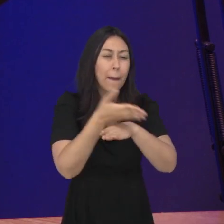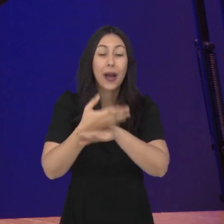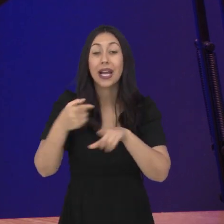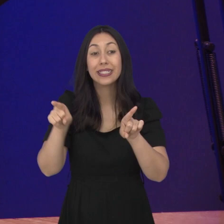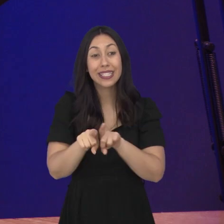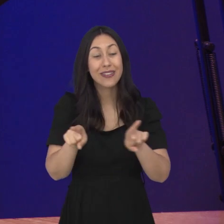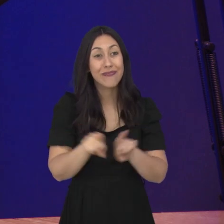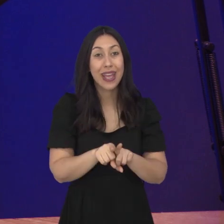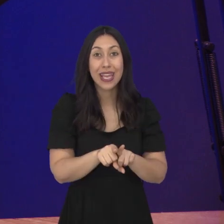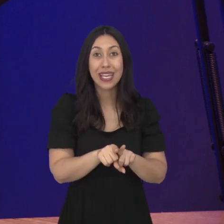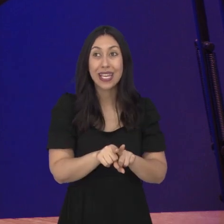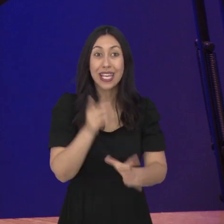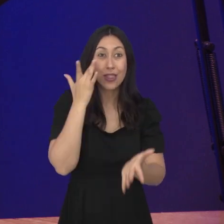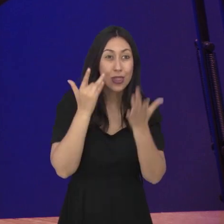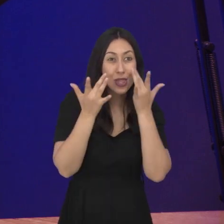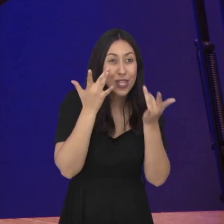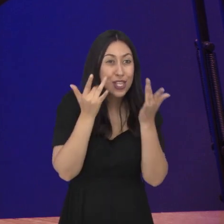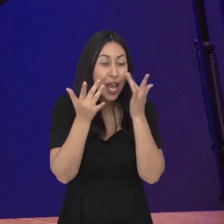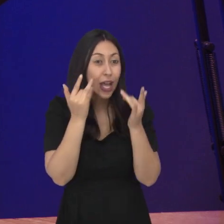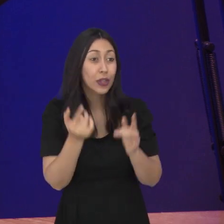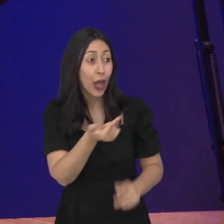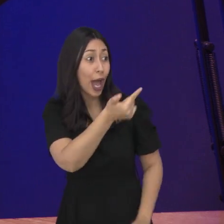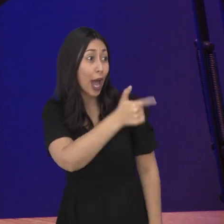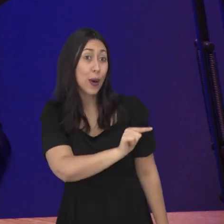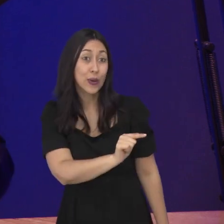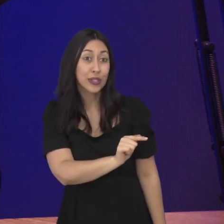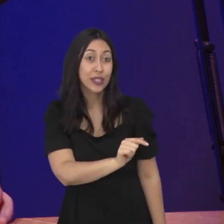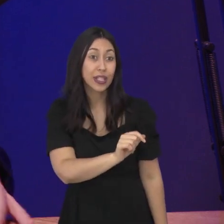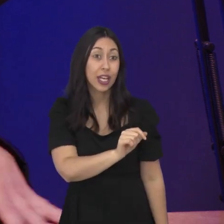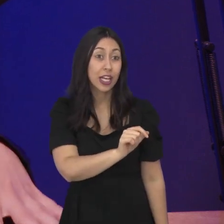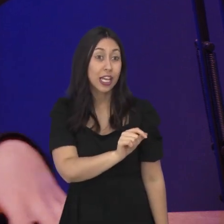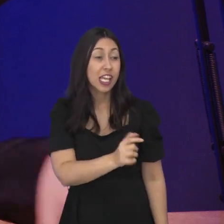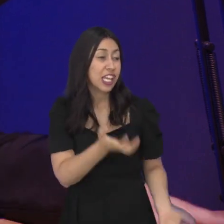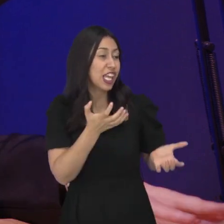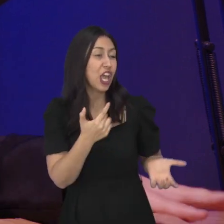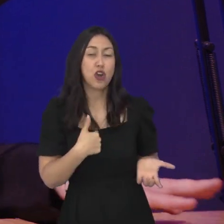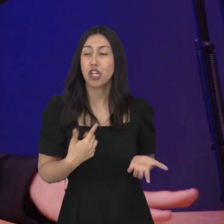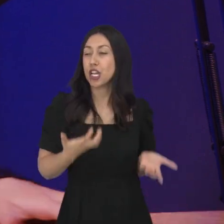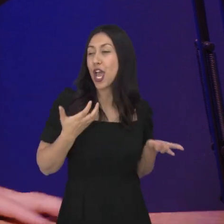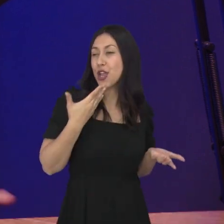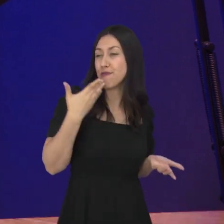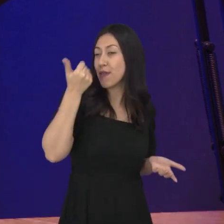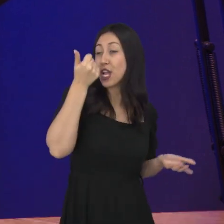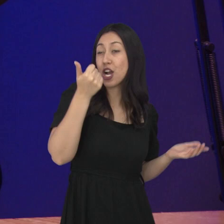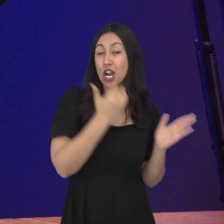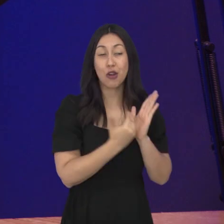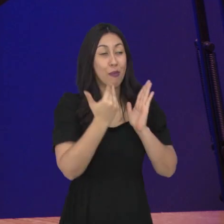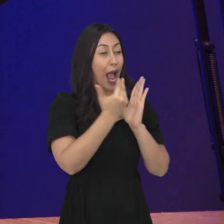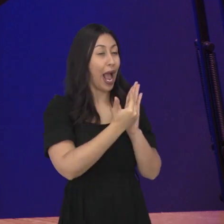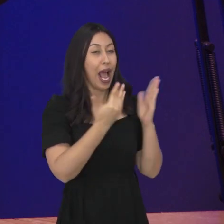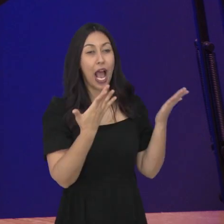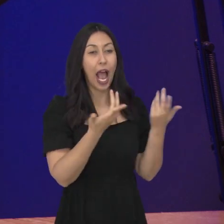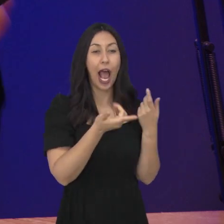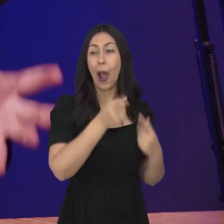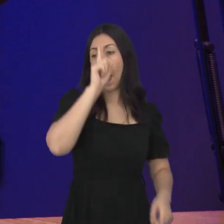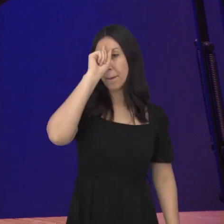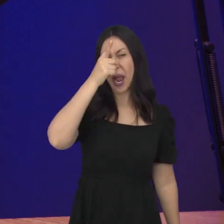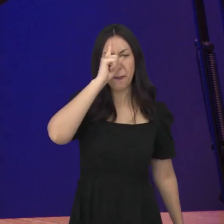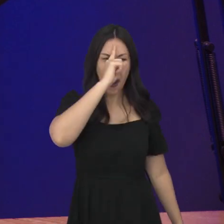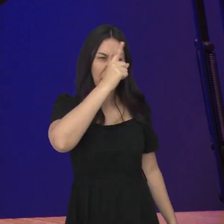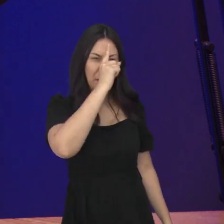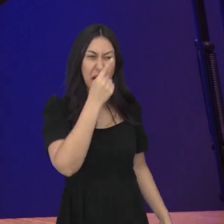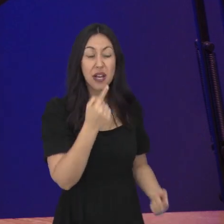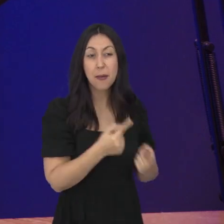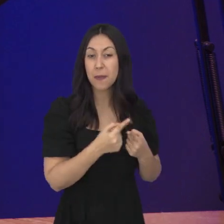daí tinha a questão do teatro, né? Daí a Sharpay queria ser a melhor no teatro e, enfim, comandar